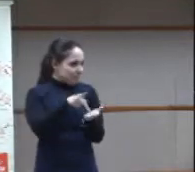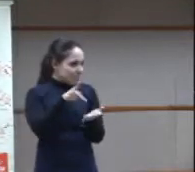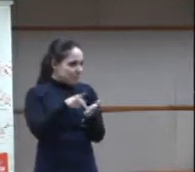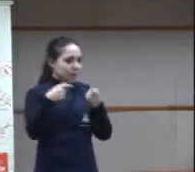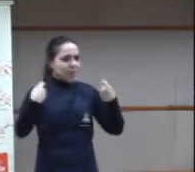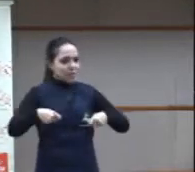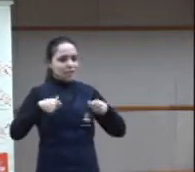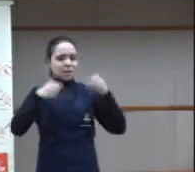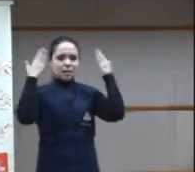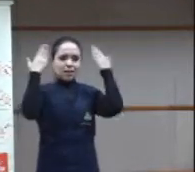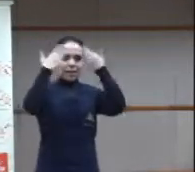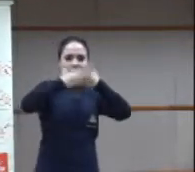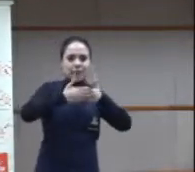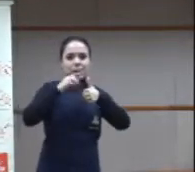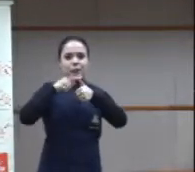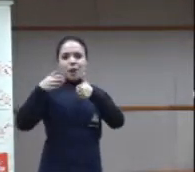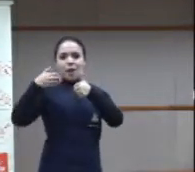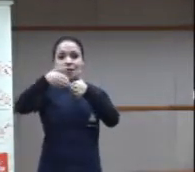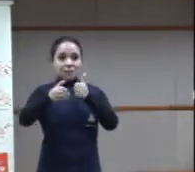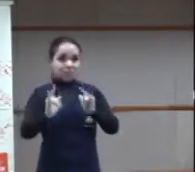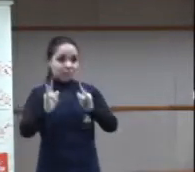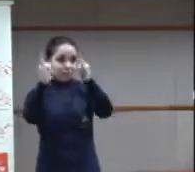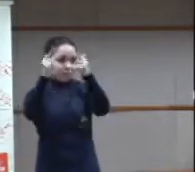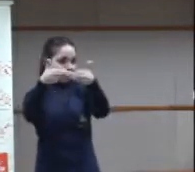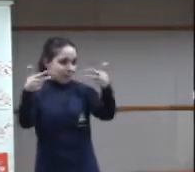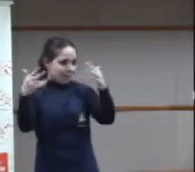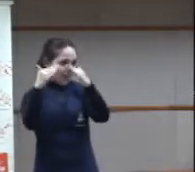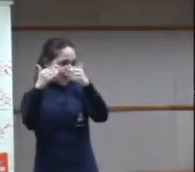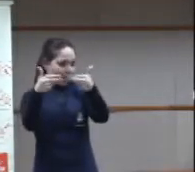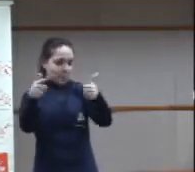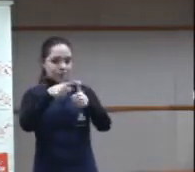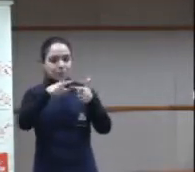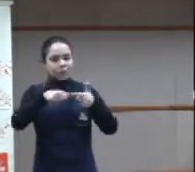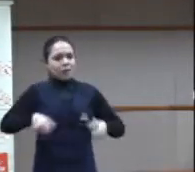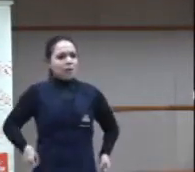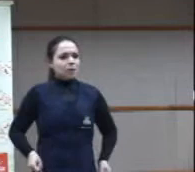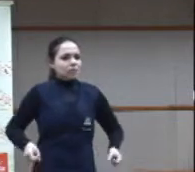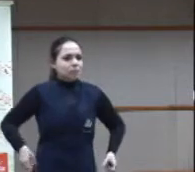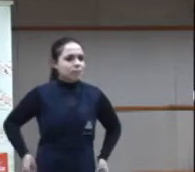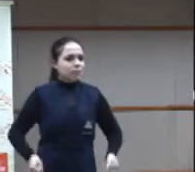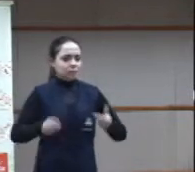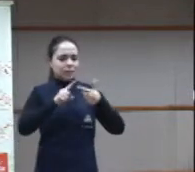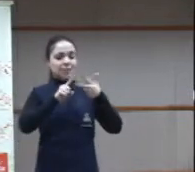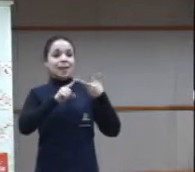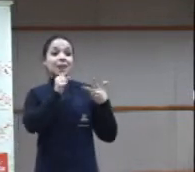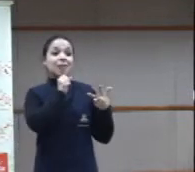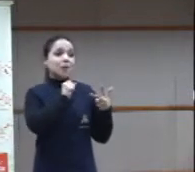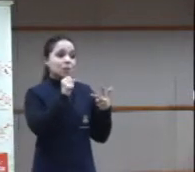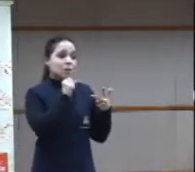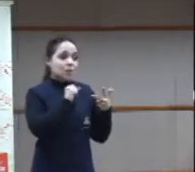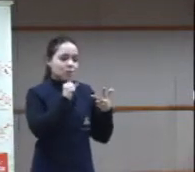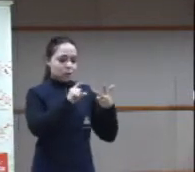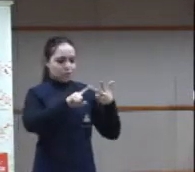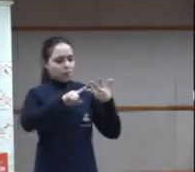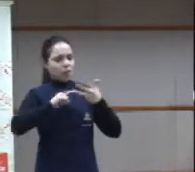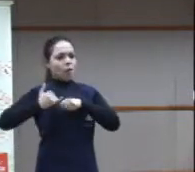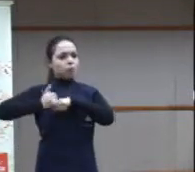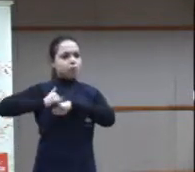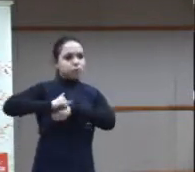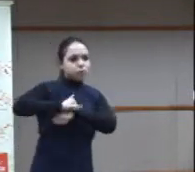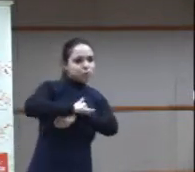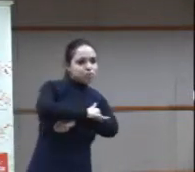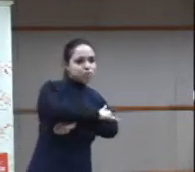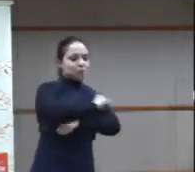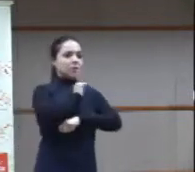para pessoas cegas, para pessoas cadeirantes, muletantes, para idosos, para obesos,